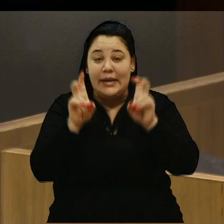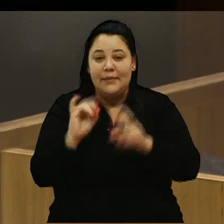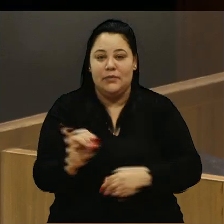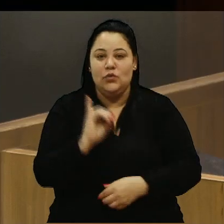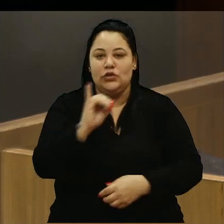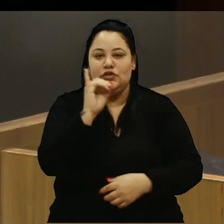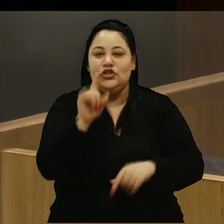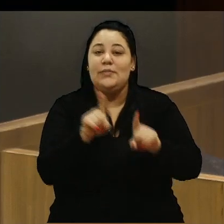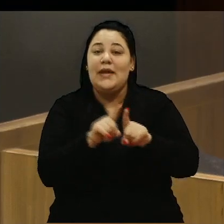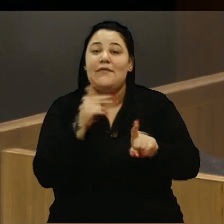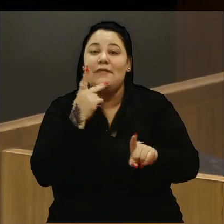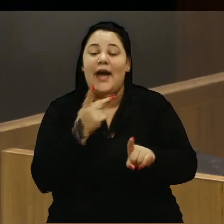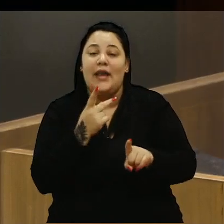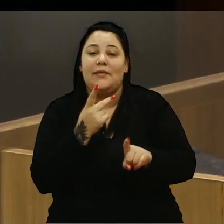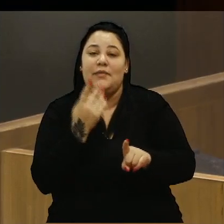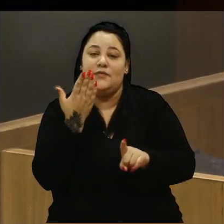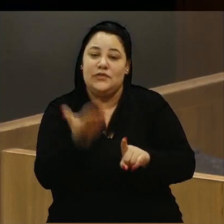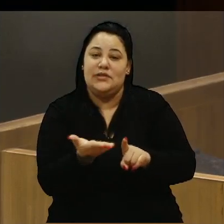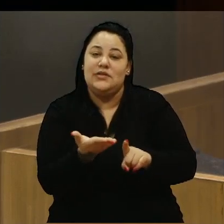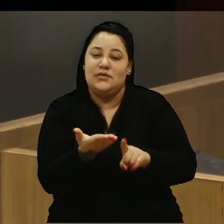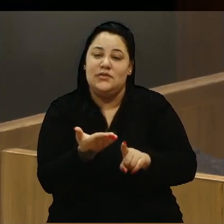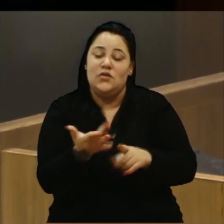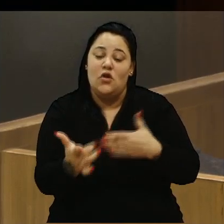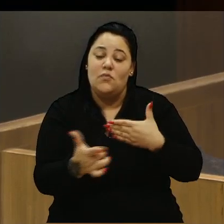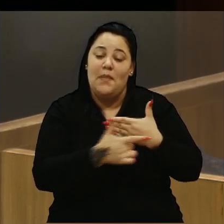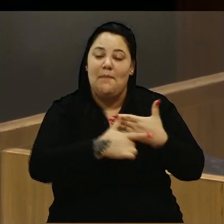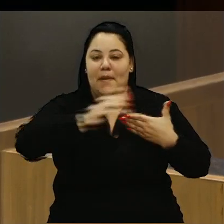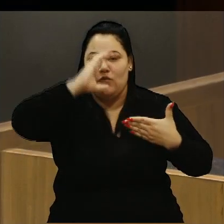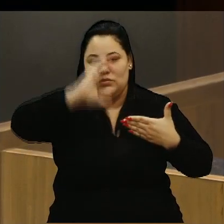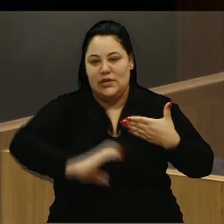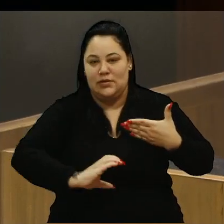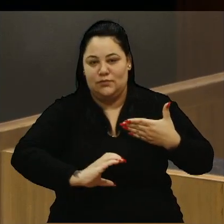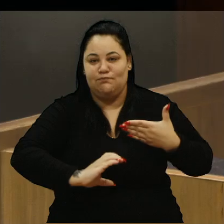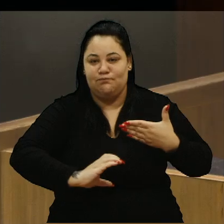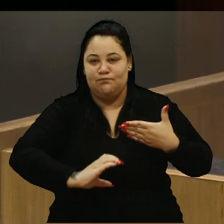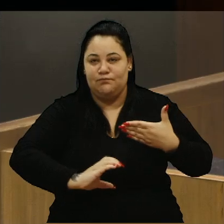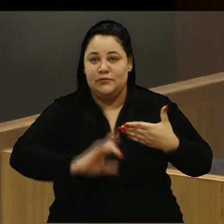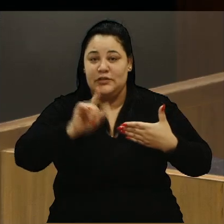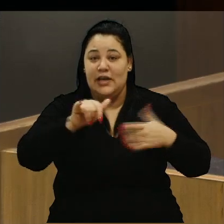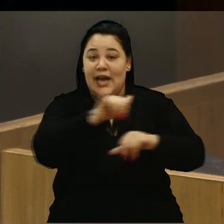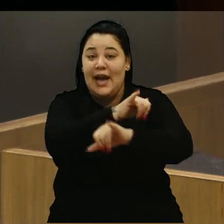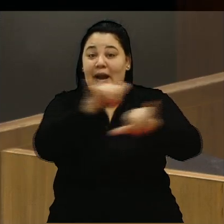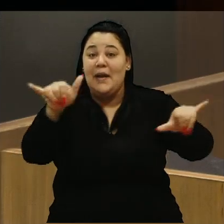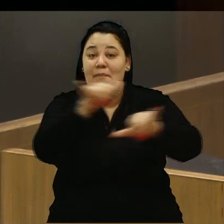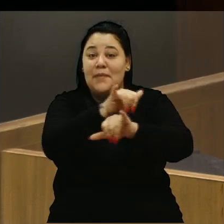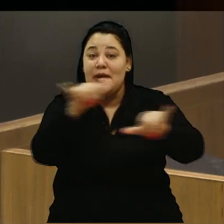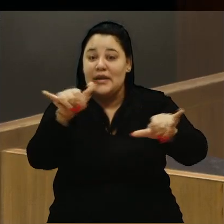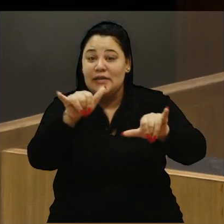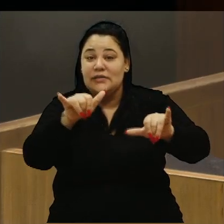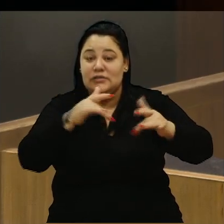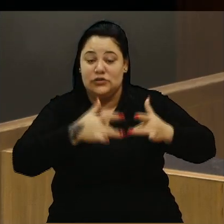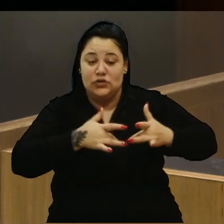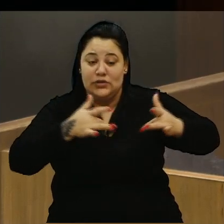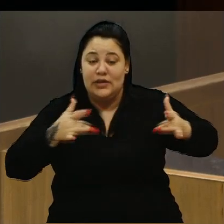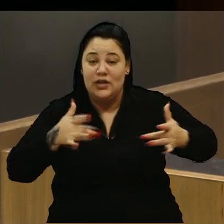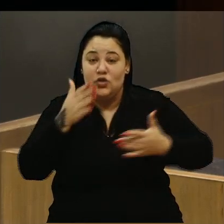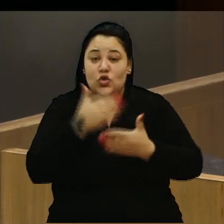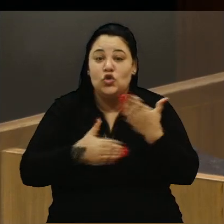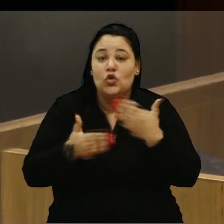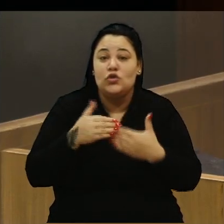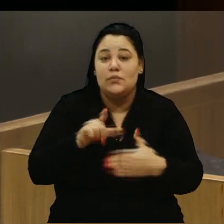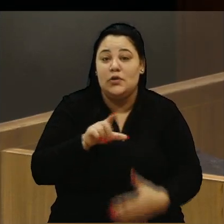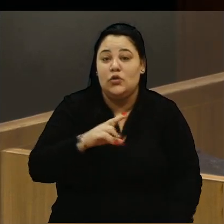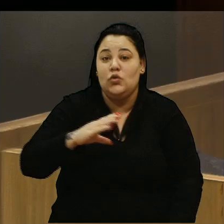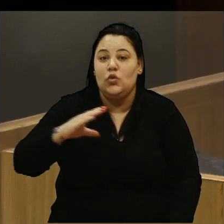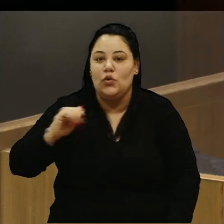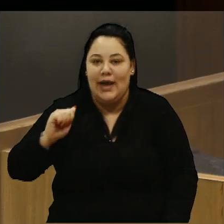fala diretamente ao nosso dever como cidadãos, que é a campanha solidária Todos pelo Luca. Luca